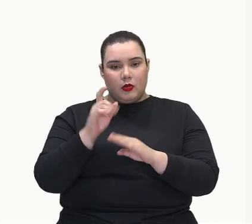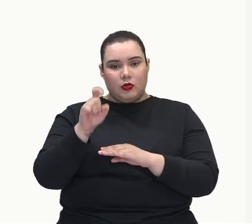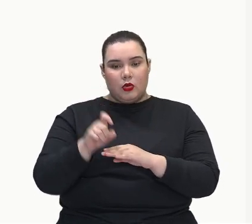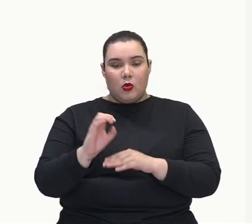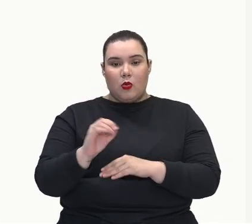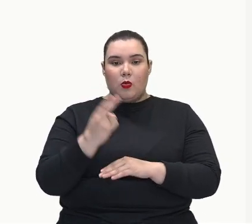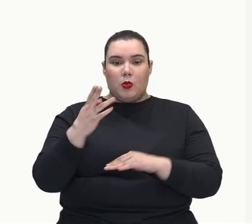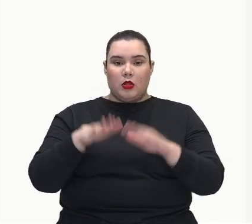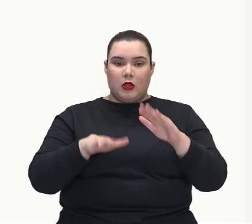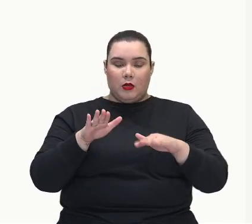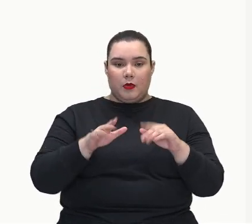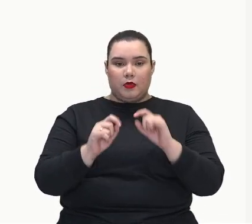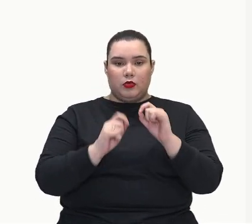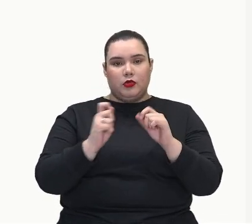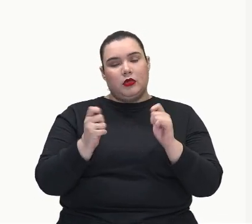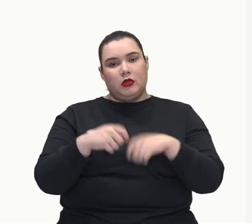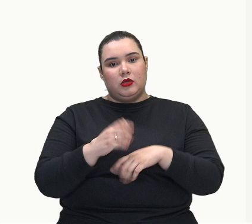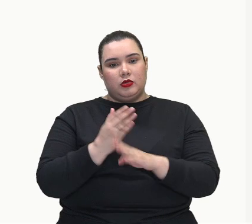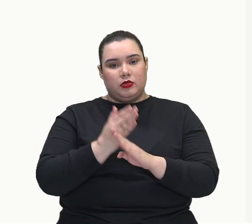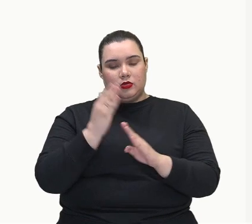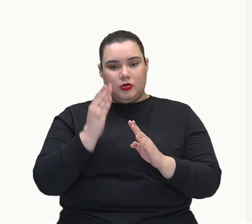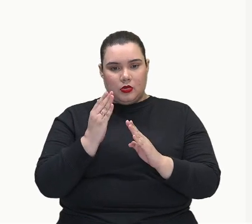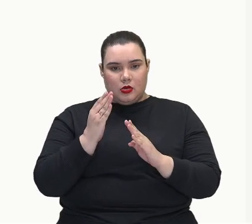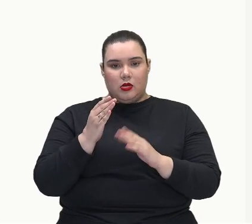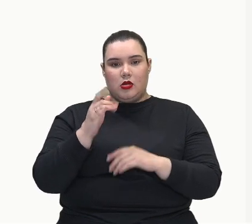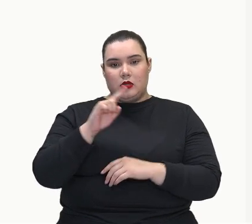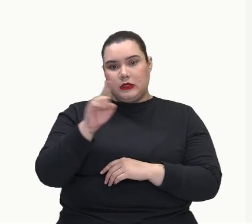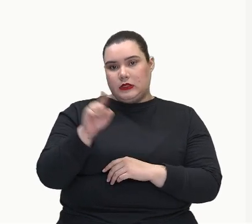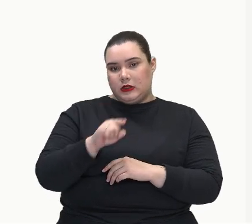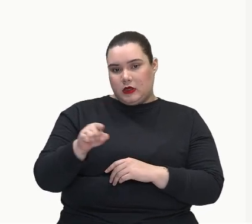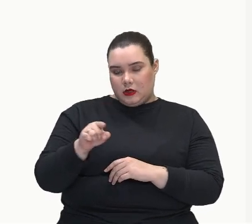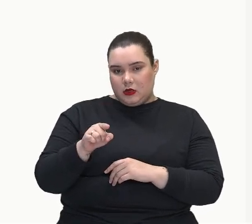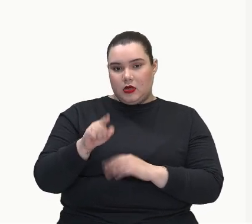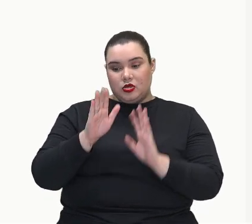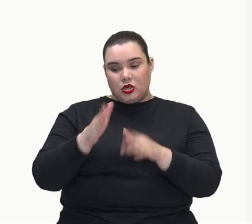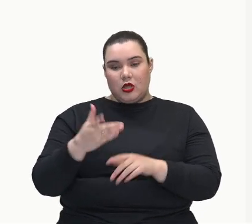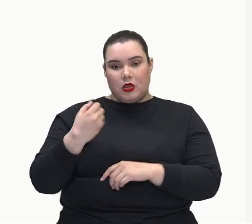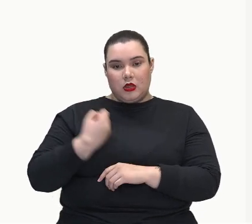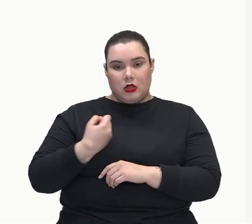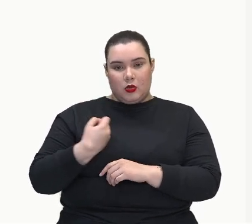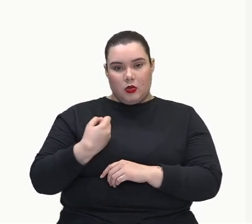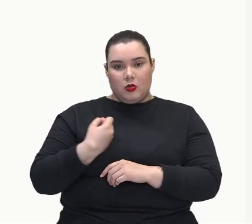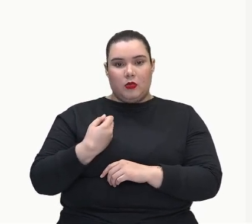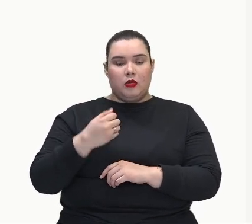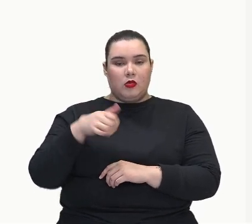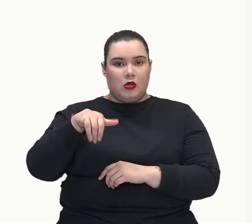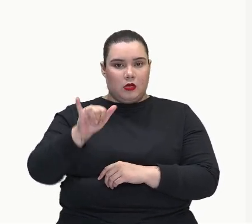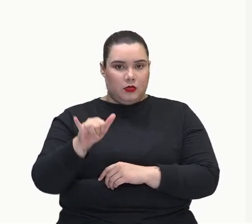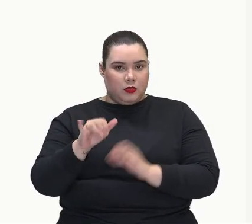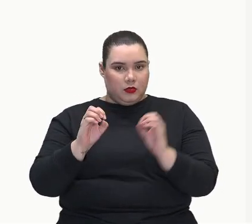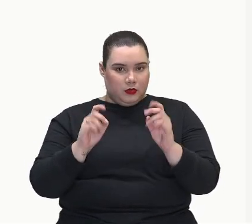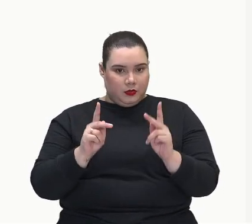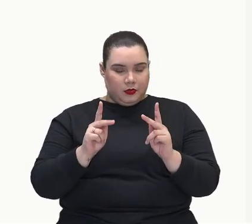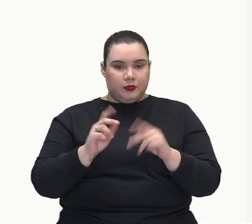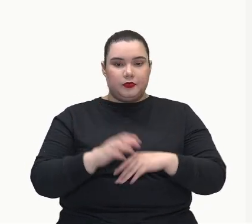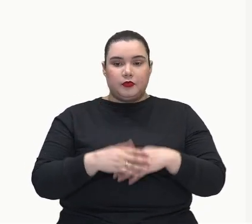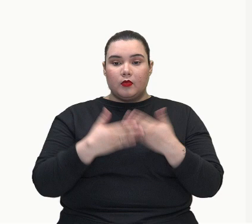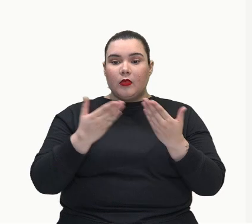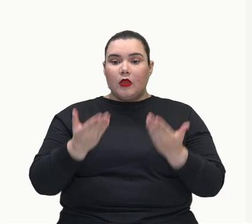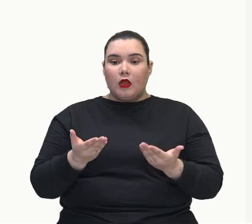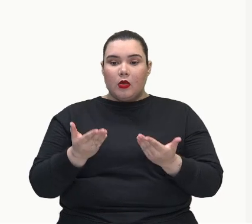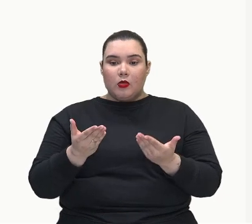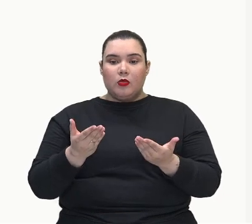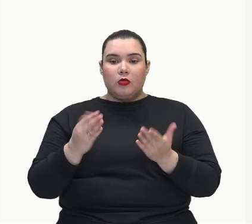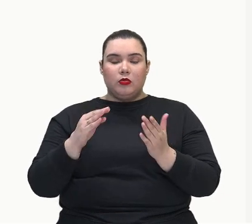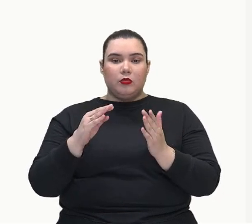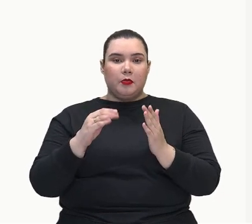dependendo da ordem, você pode encontrar o valor de Z já com o valor de Y calculado. Então, o